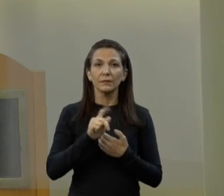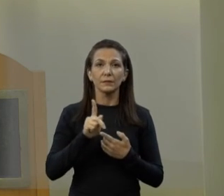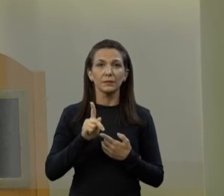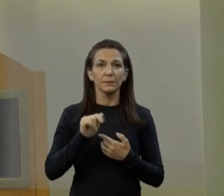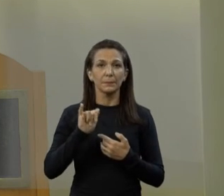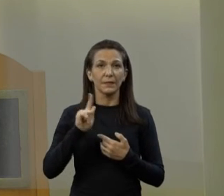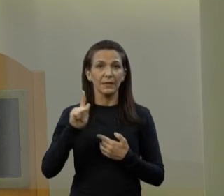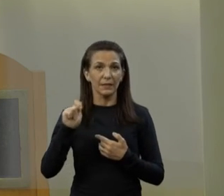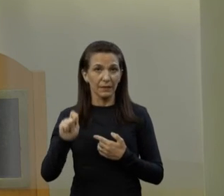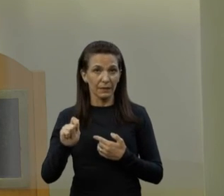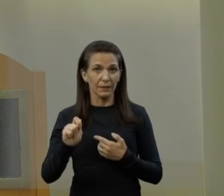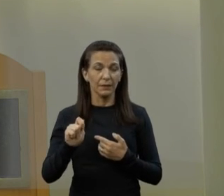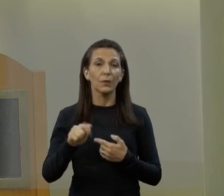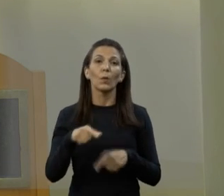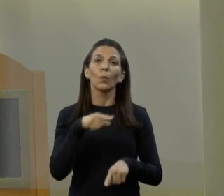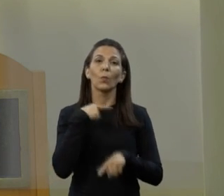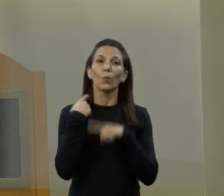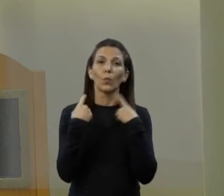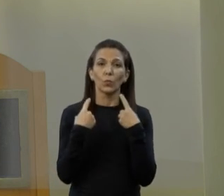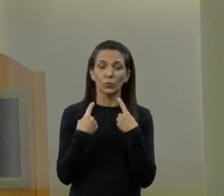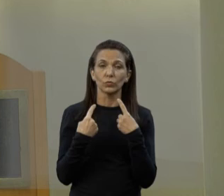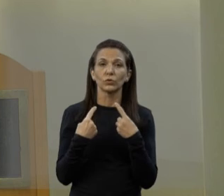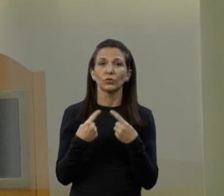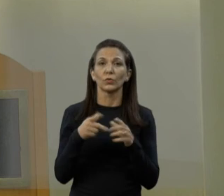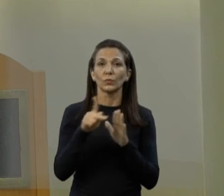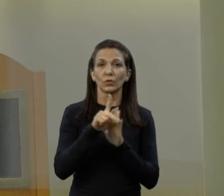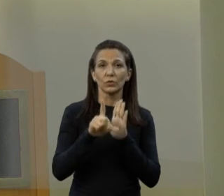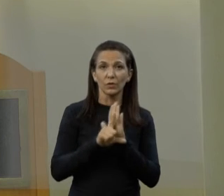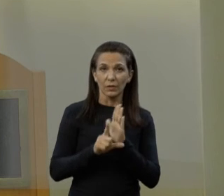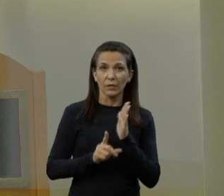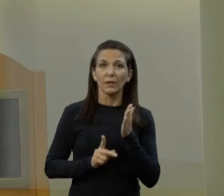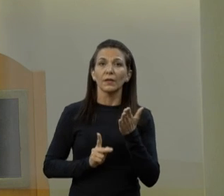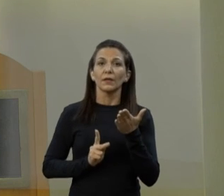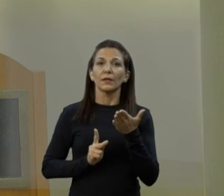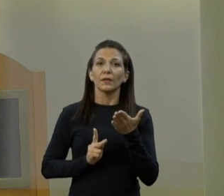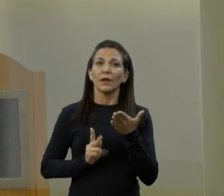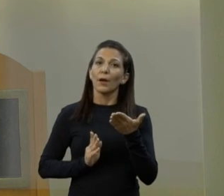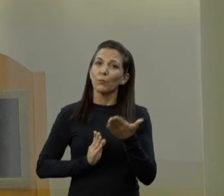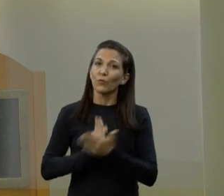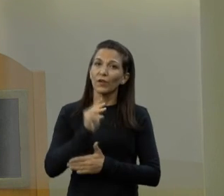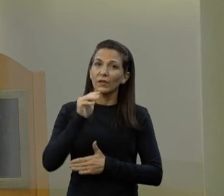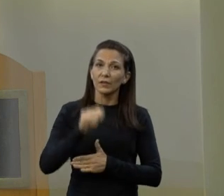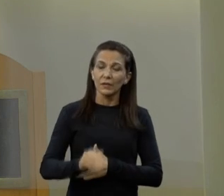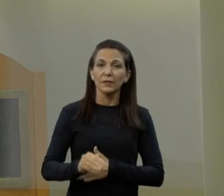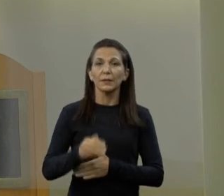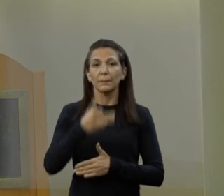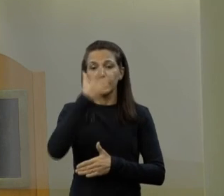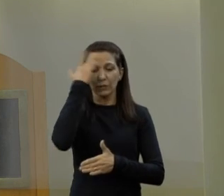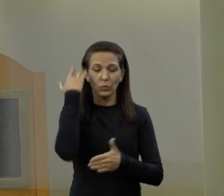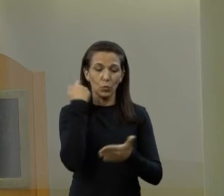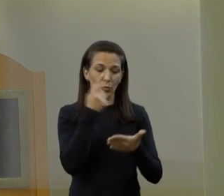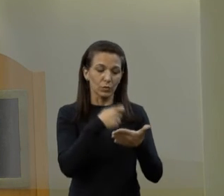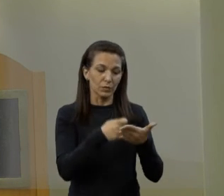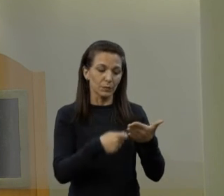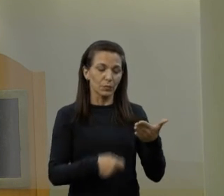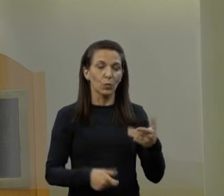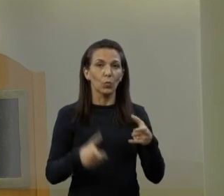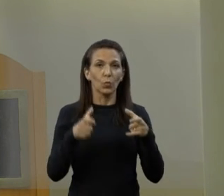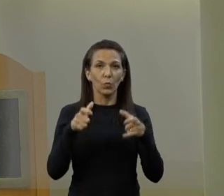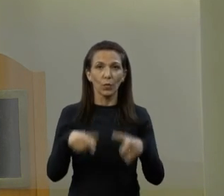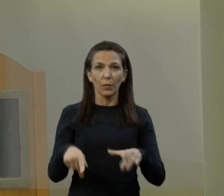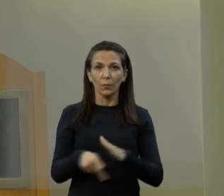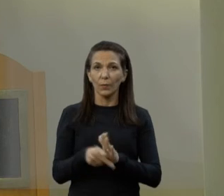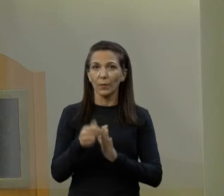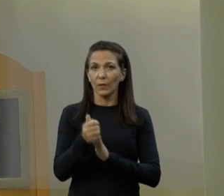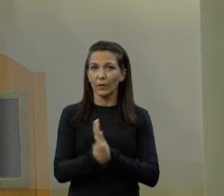aprovamos recentemente a pele de valorização aos compositores locais e também quando ele